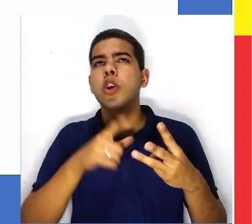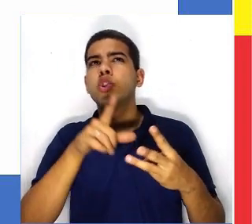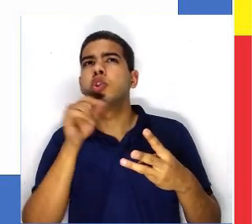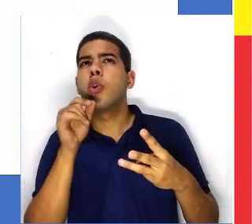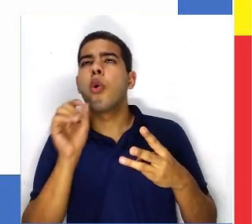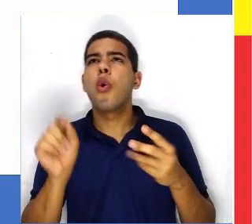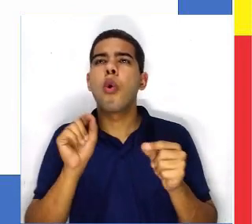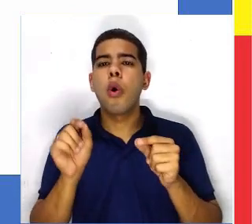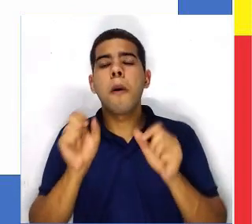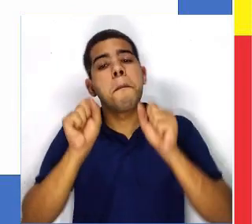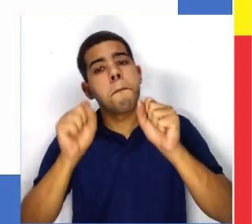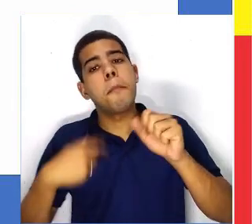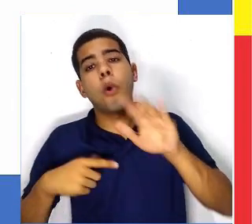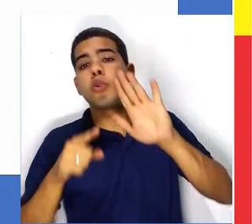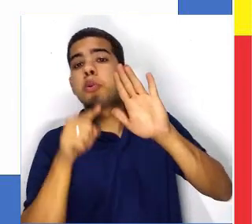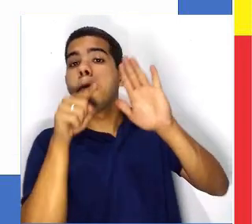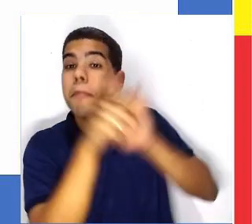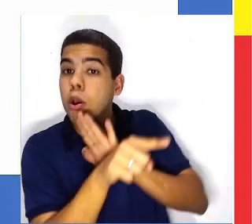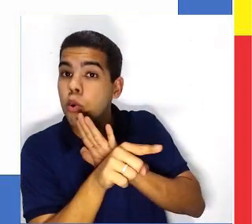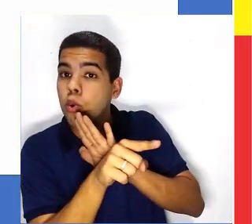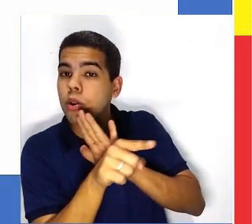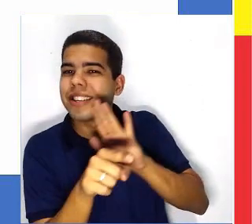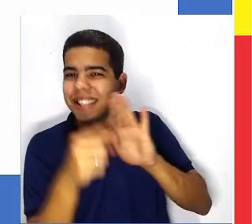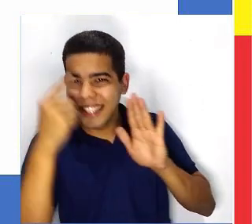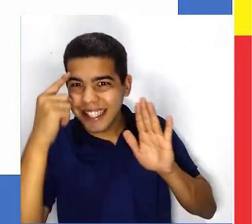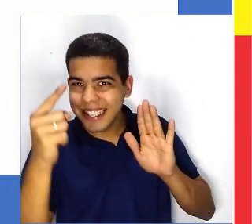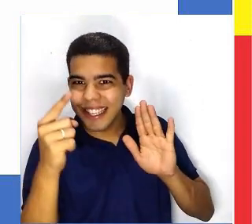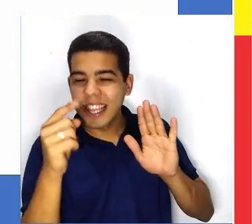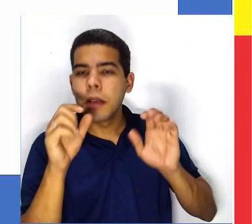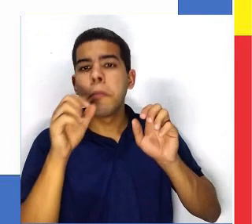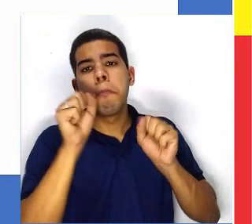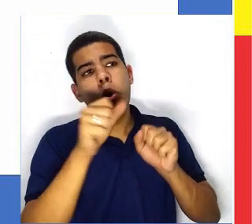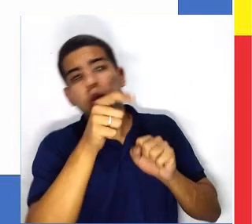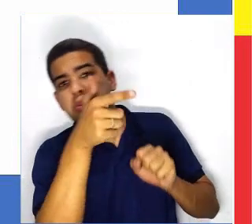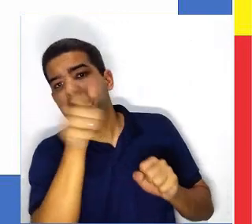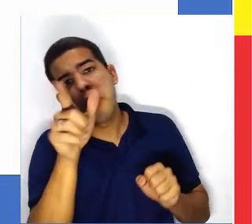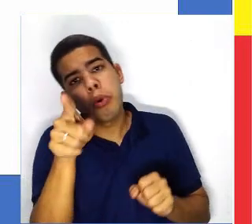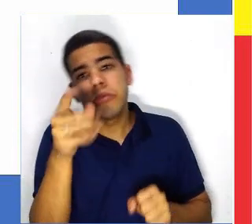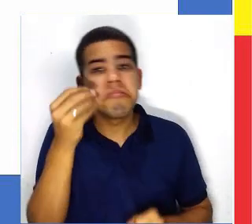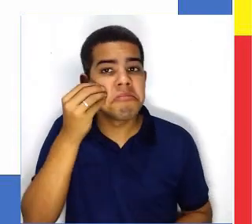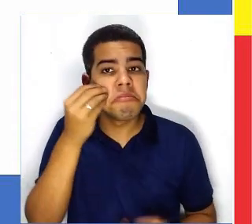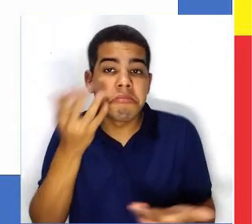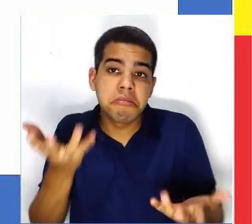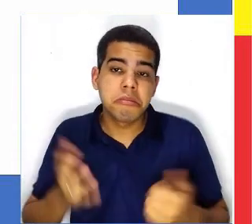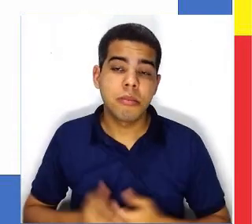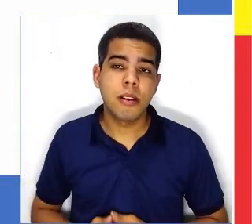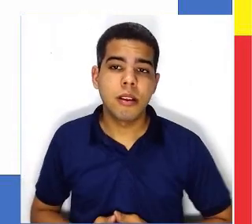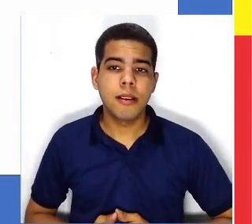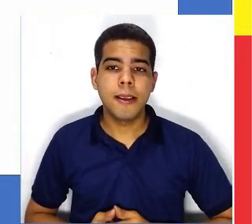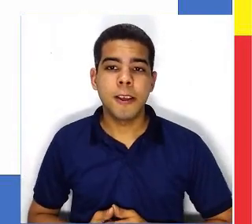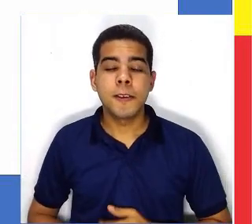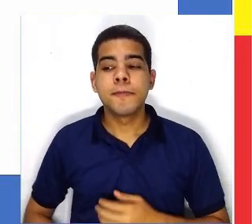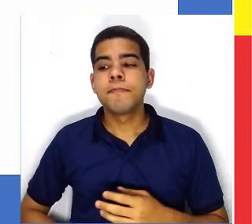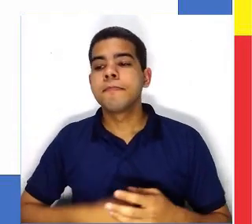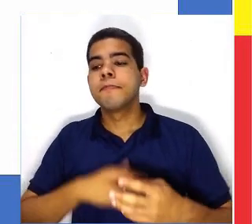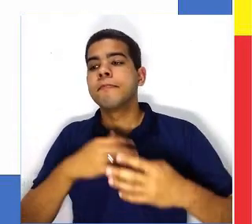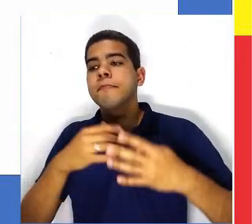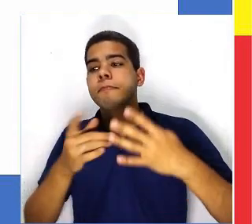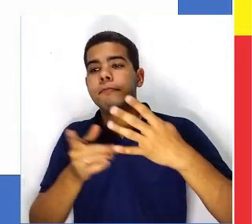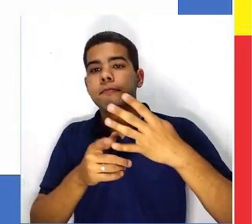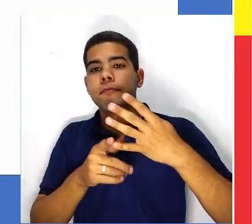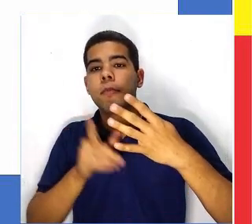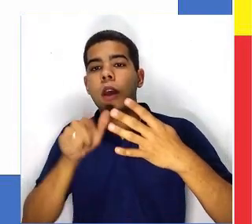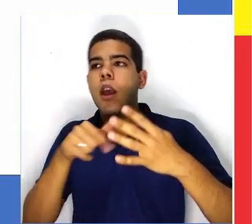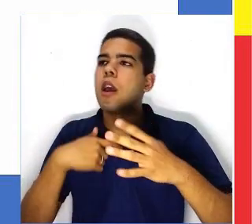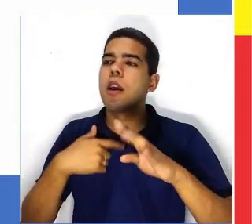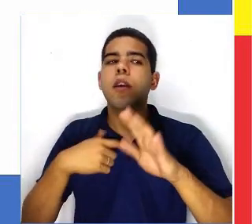o questionário com uma pergunta só. O que é que você vai usar como metodologia da tua pesquisa? Em seguida, coleta